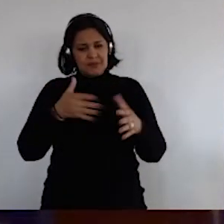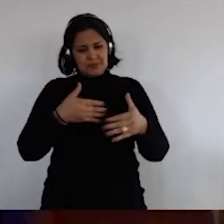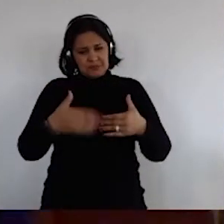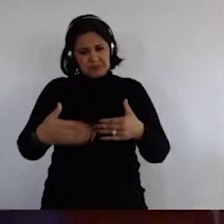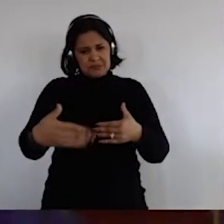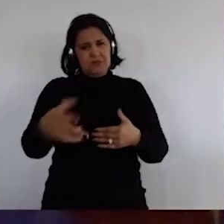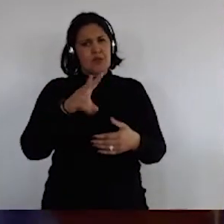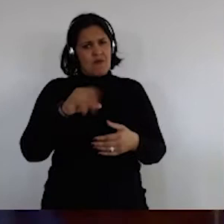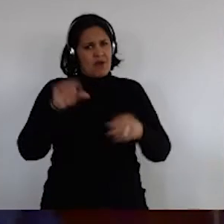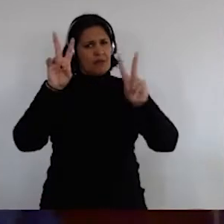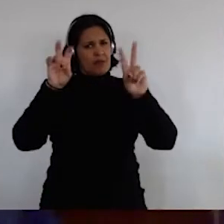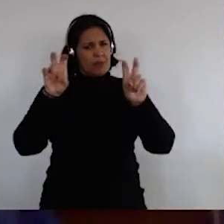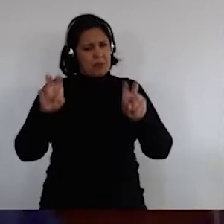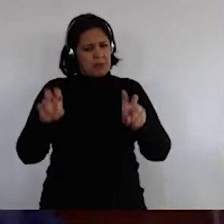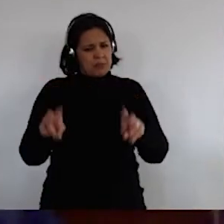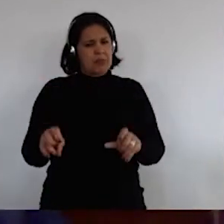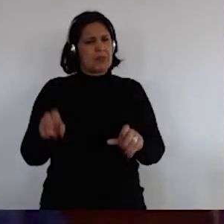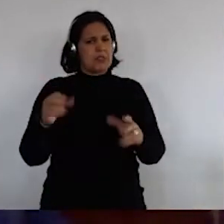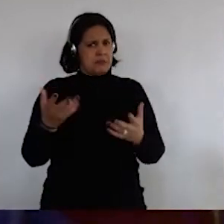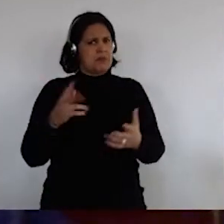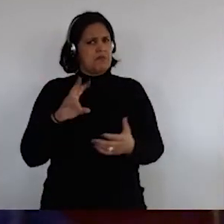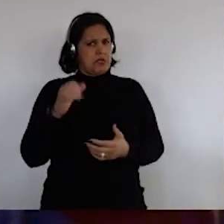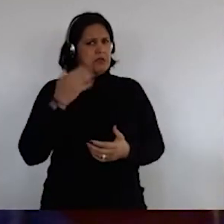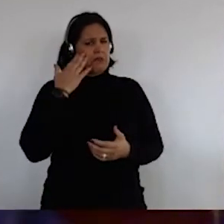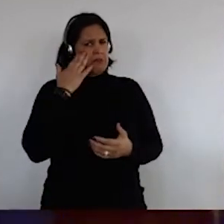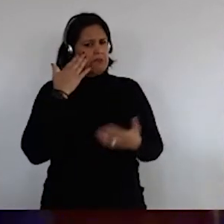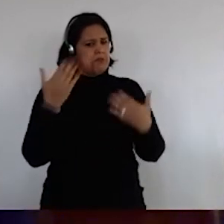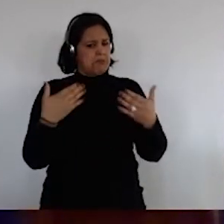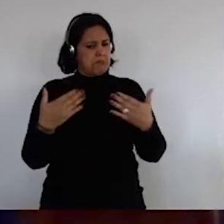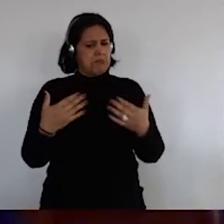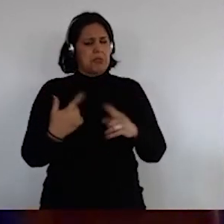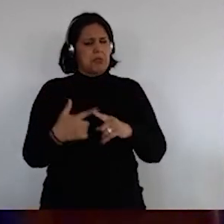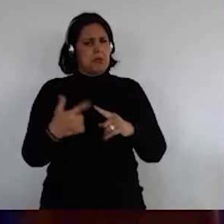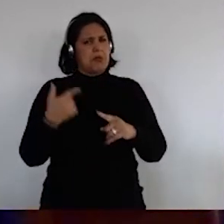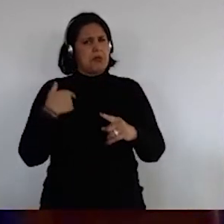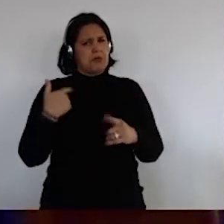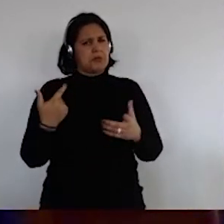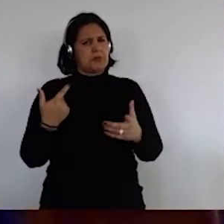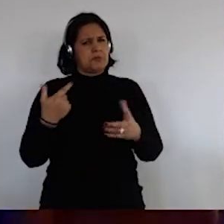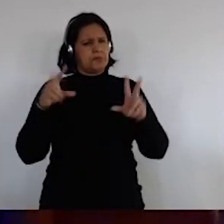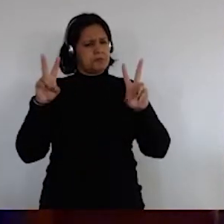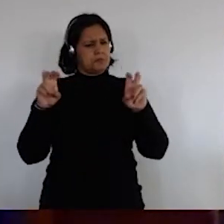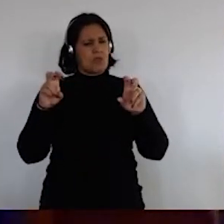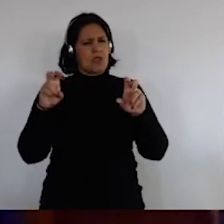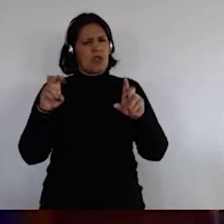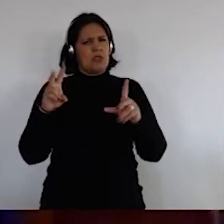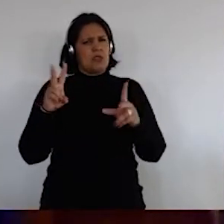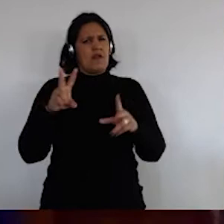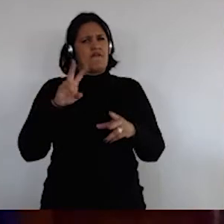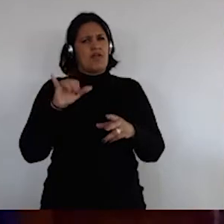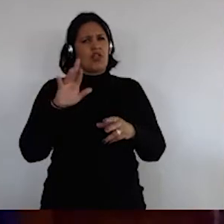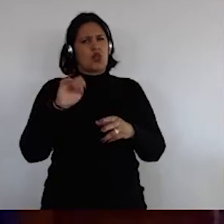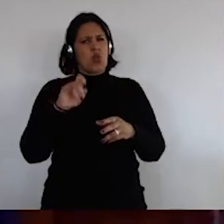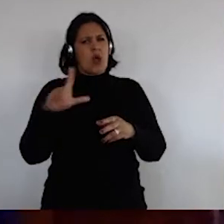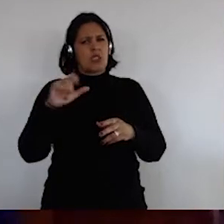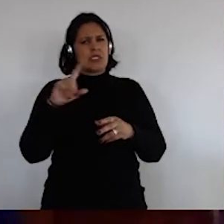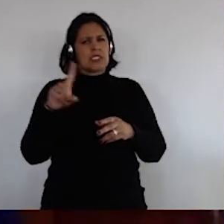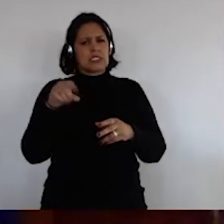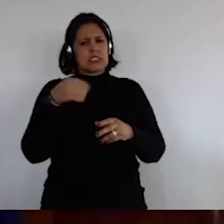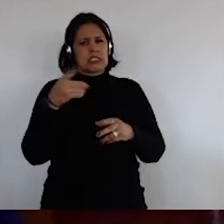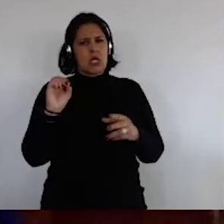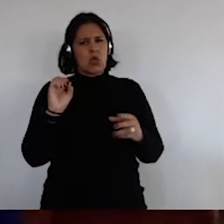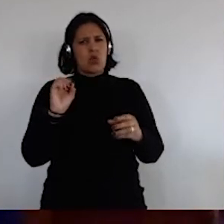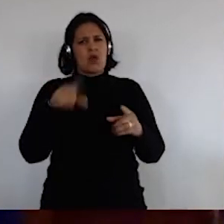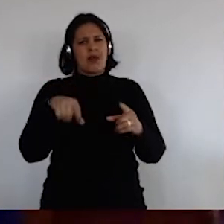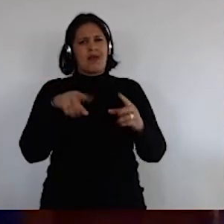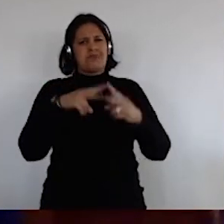partir exatamente disto que eu chamo de virtualização do processo, como nós temos visto. Mas